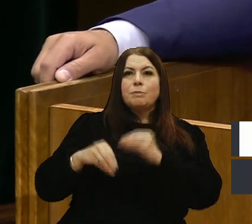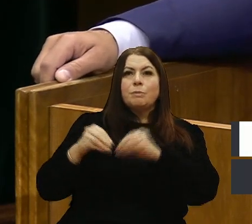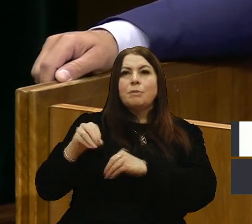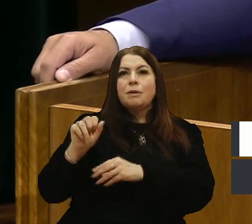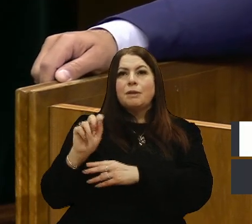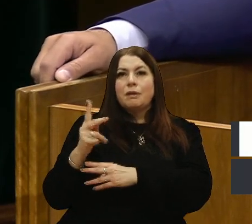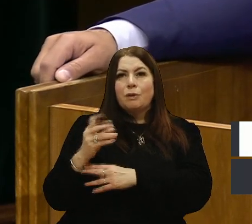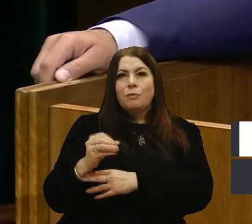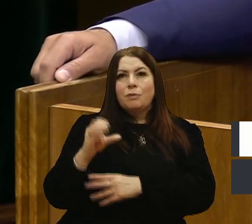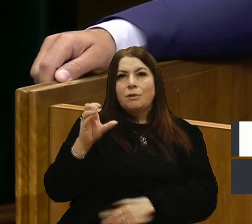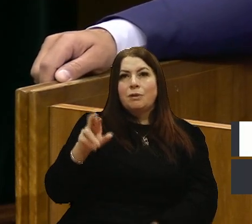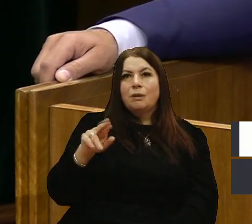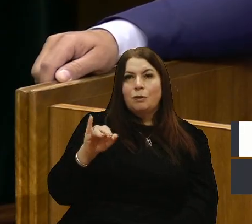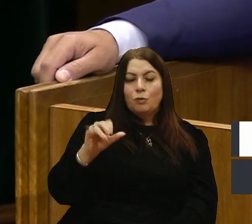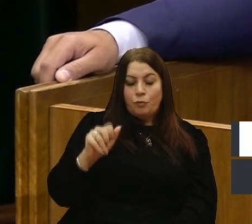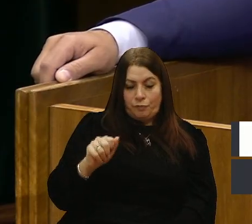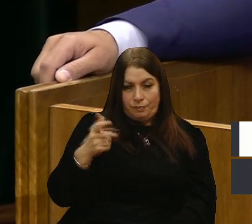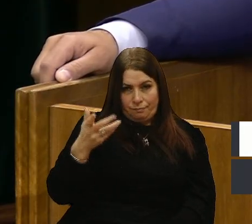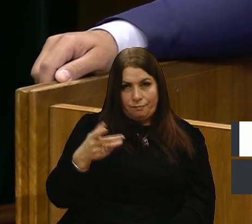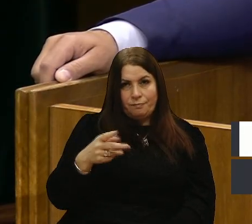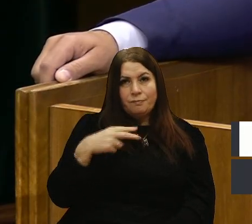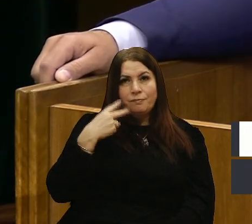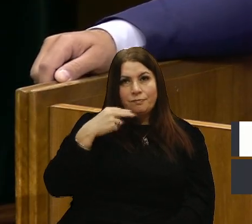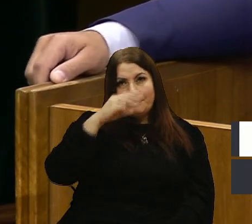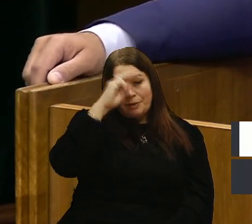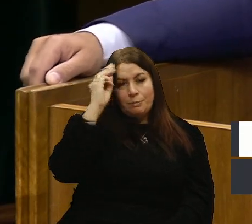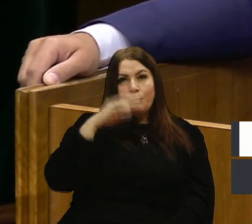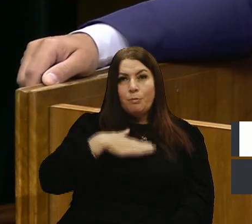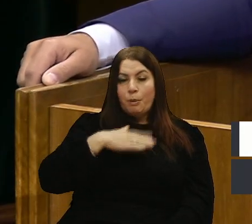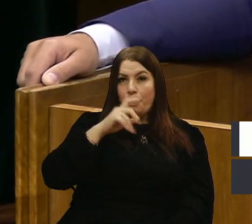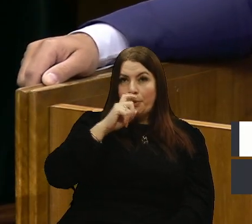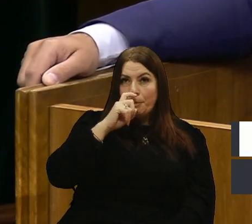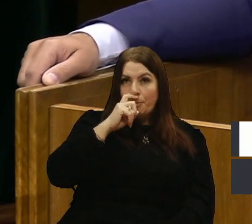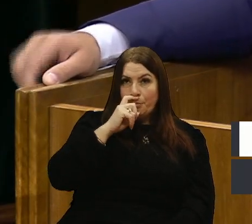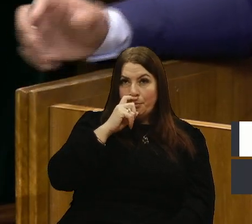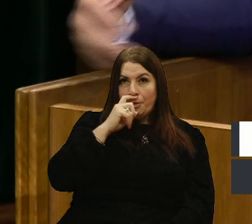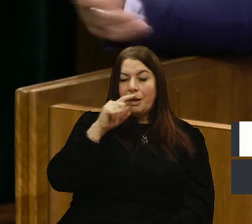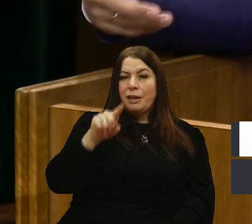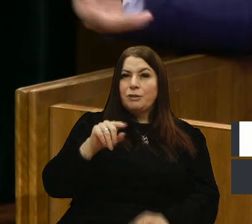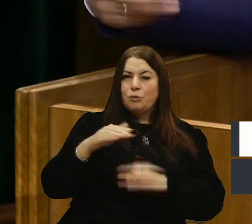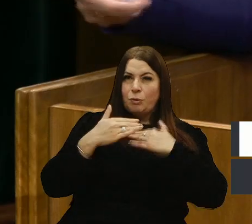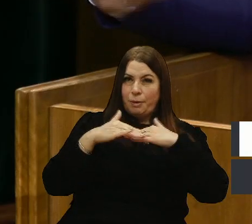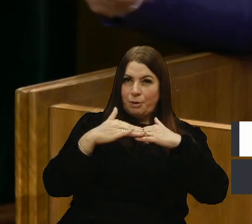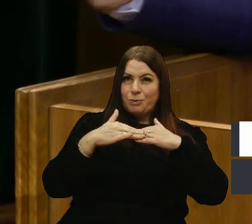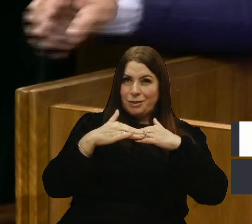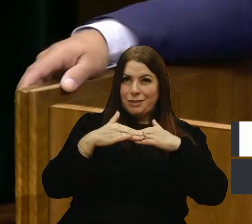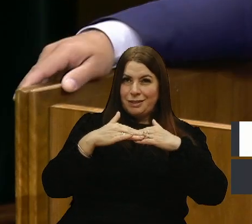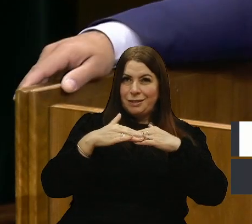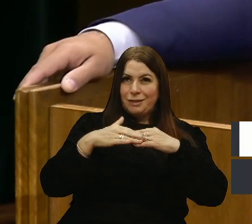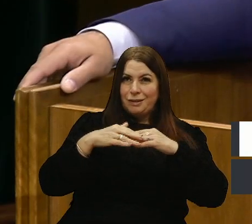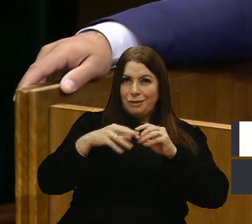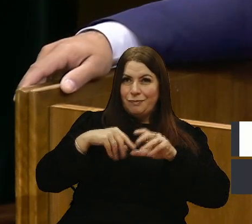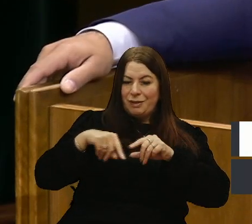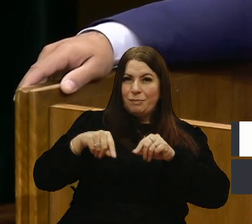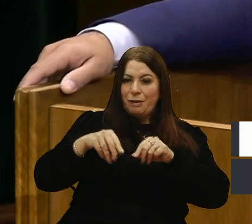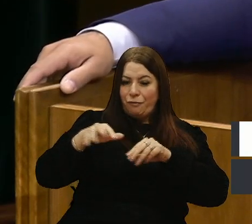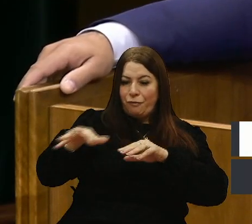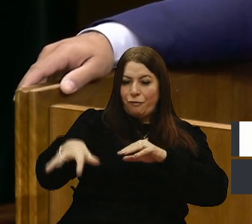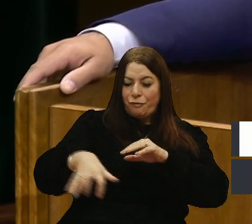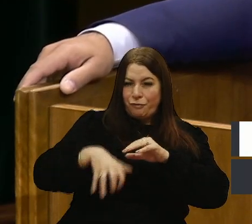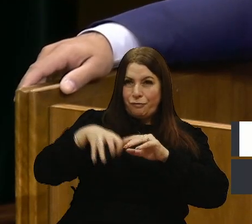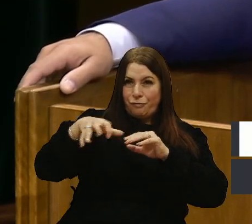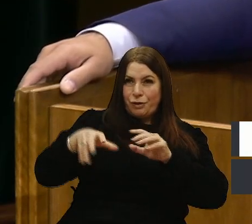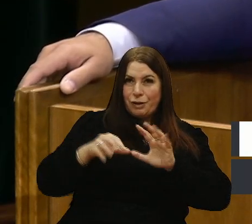alho lá em Criúva, colega Juliano. Meu pai, na época, tinha uma tobatinha, ele ia com aquela tobatinha arando a terra